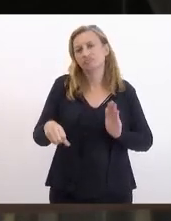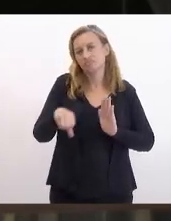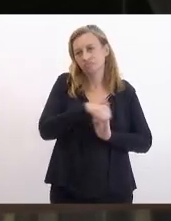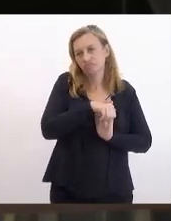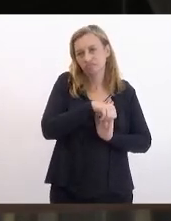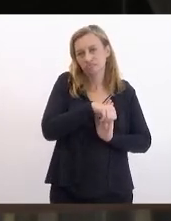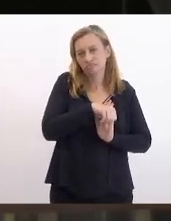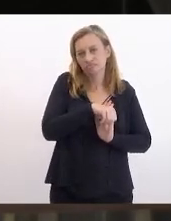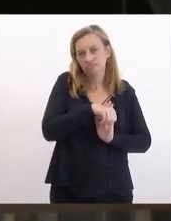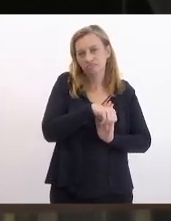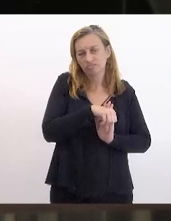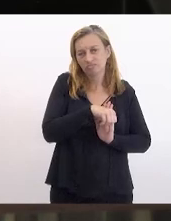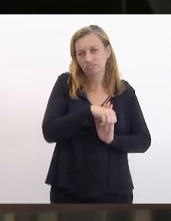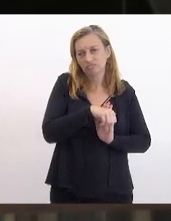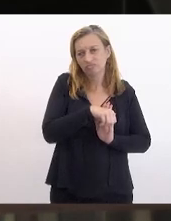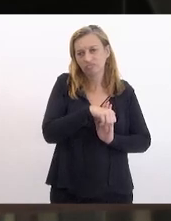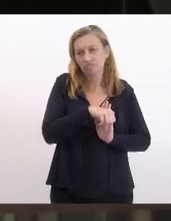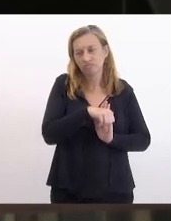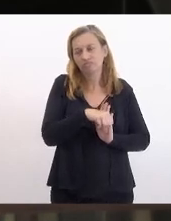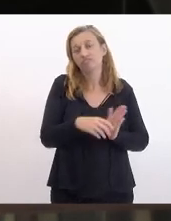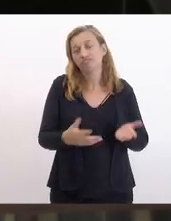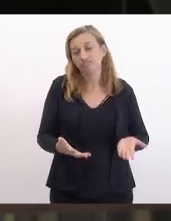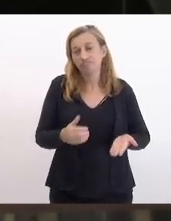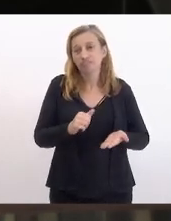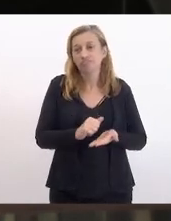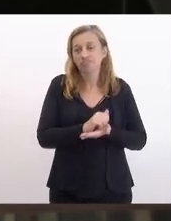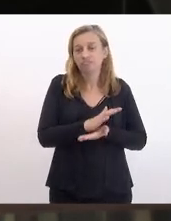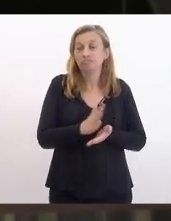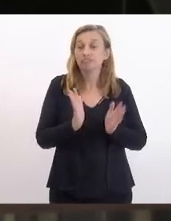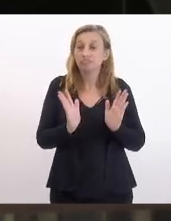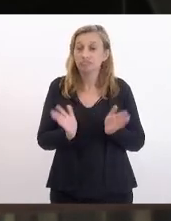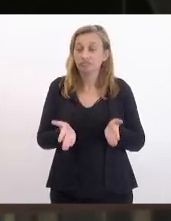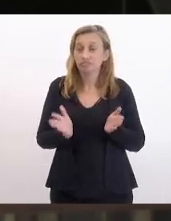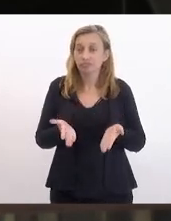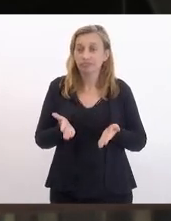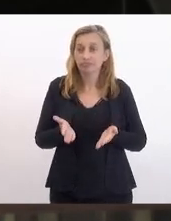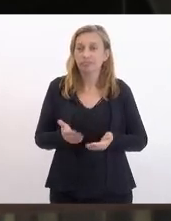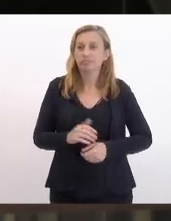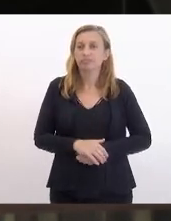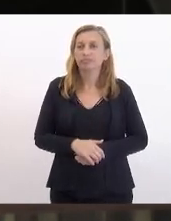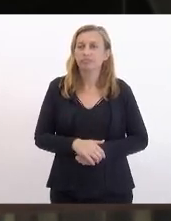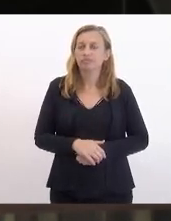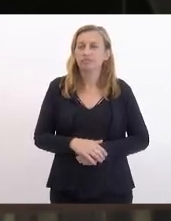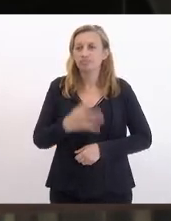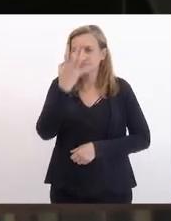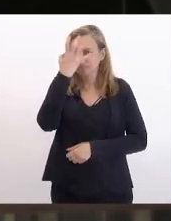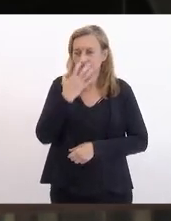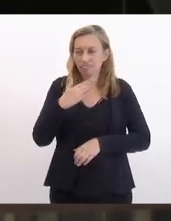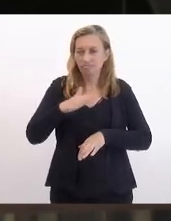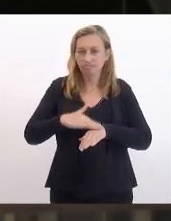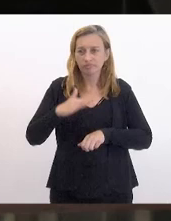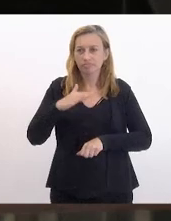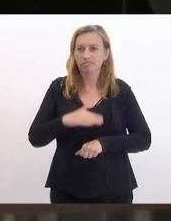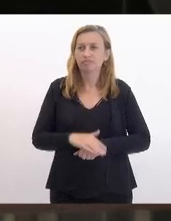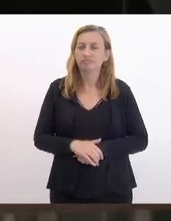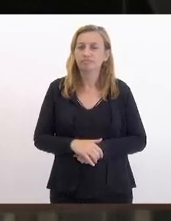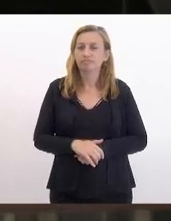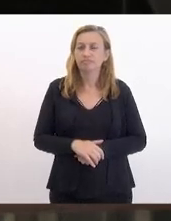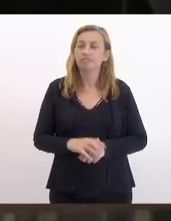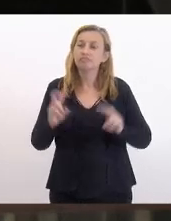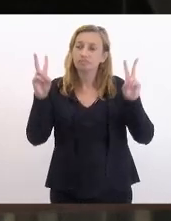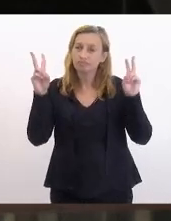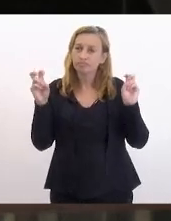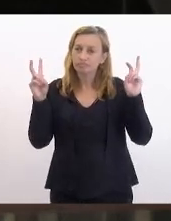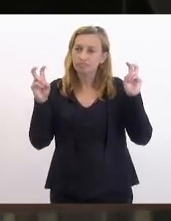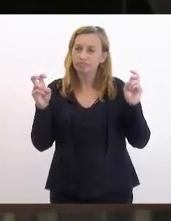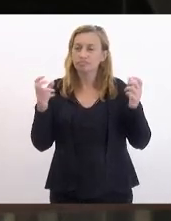e obtém sentença absolutória e sendo assim esta mais gravoso e estes